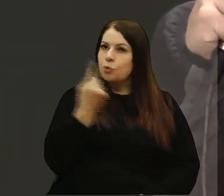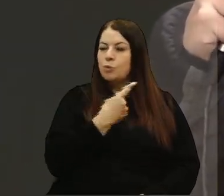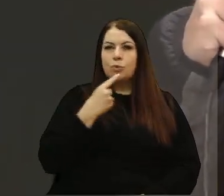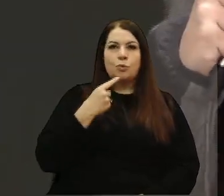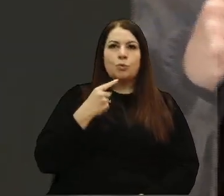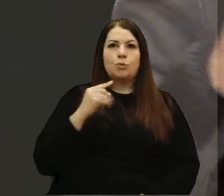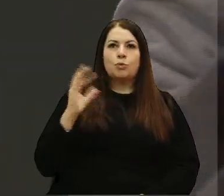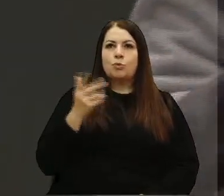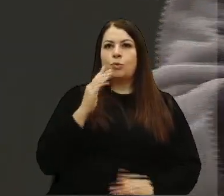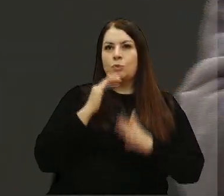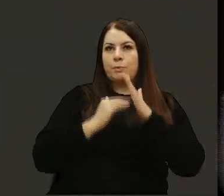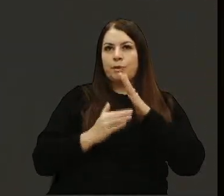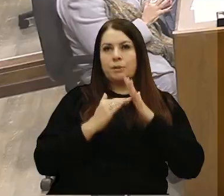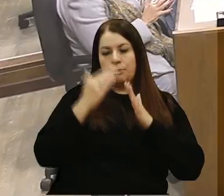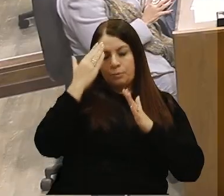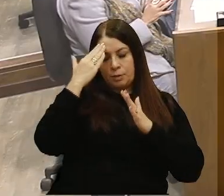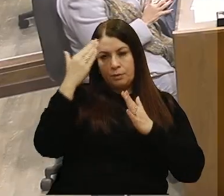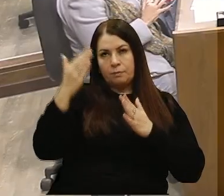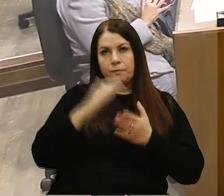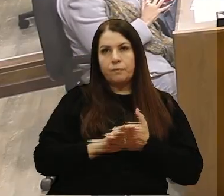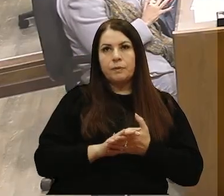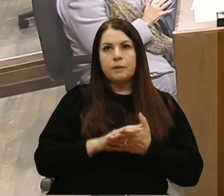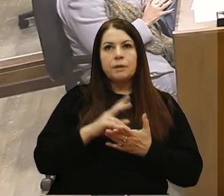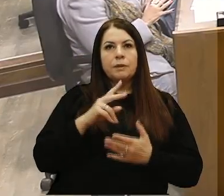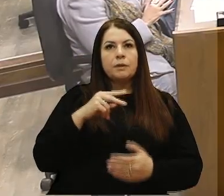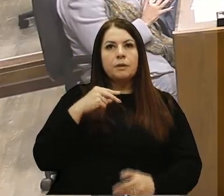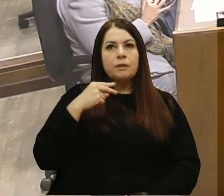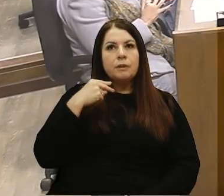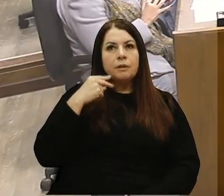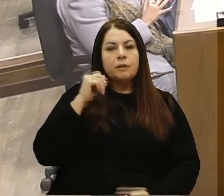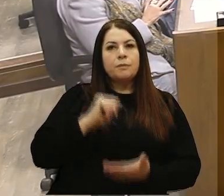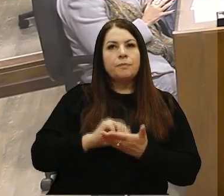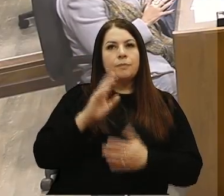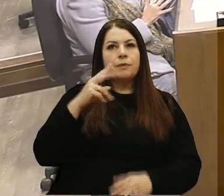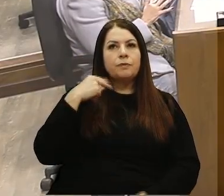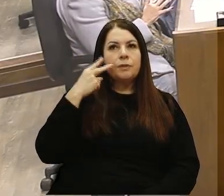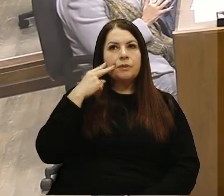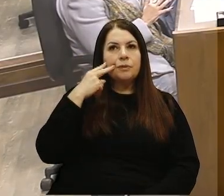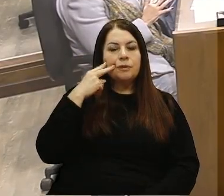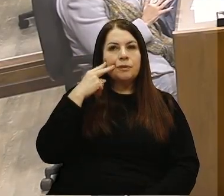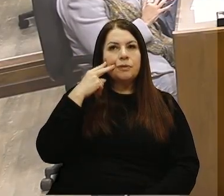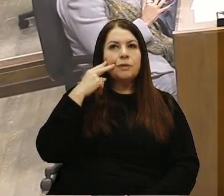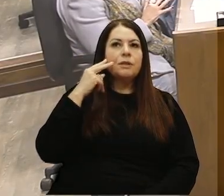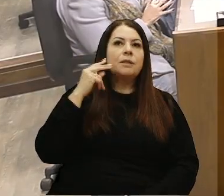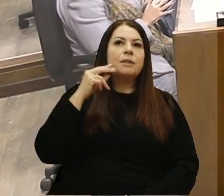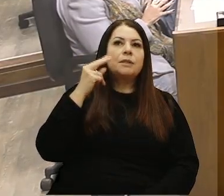todos imigrantes, presidente. Muito obrigado. Obrigado, o vereador Cláudio. Peço a palavra, senhor Vereador presidente. Sandro Fantinel.